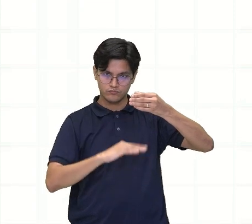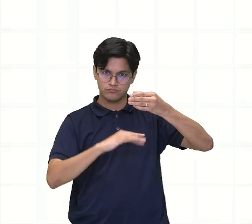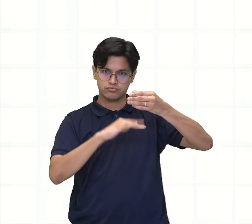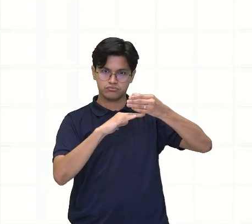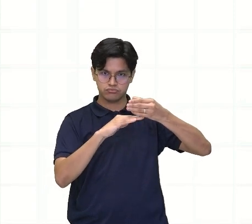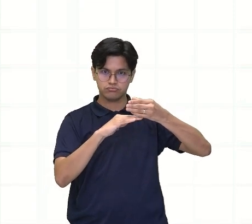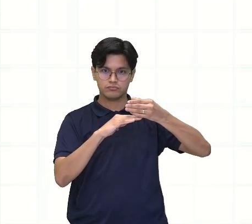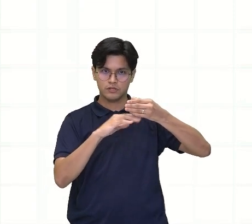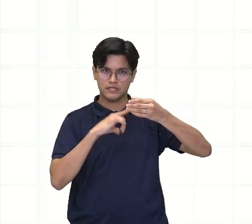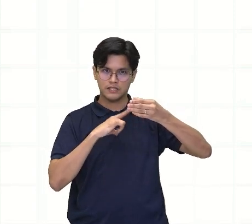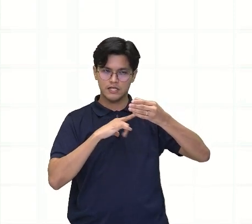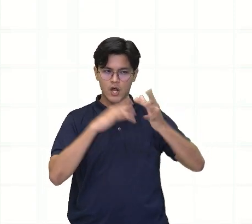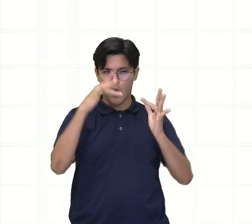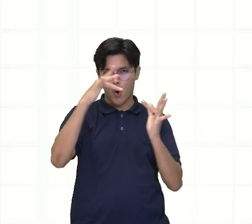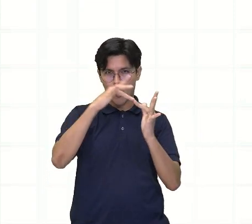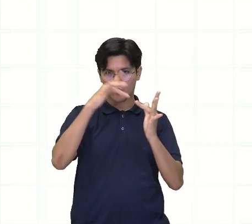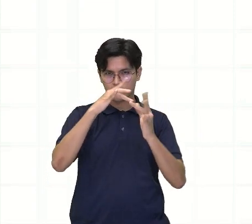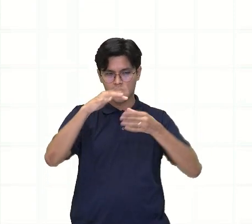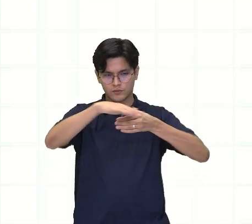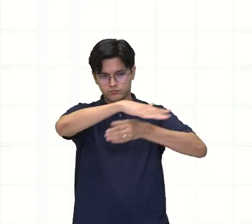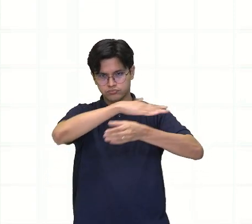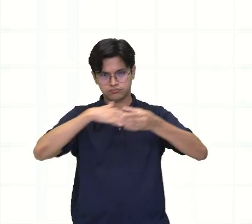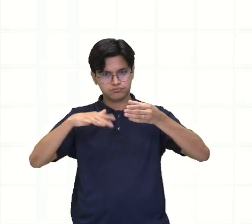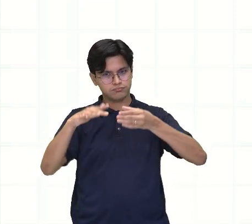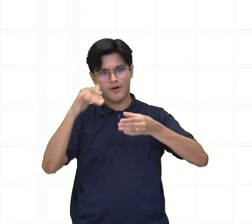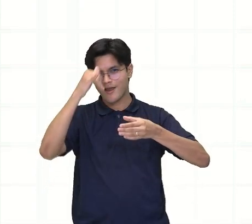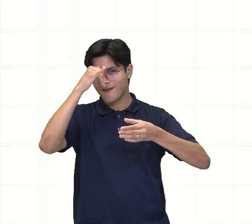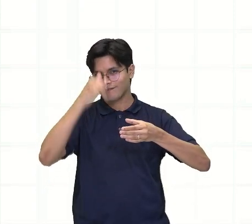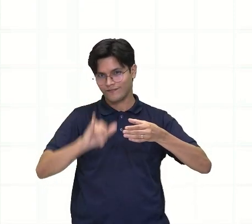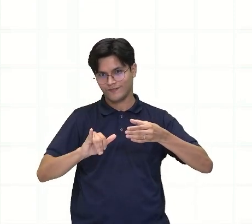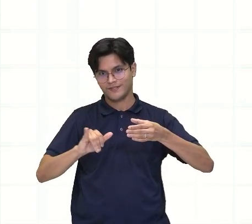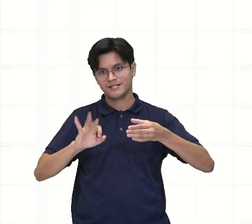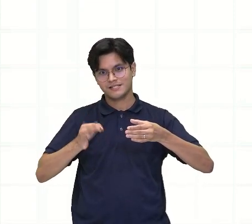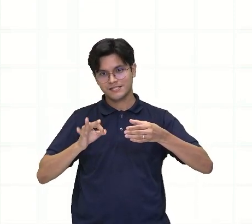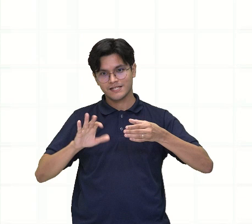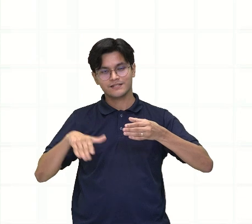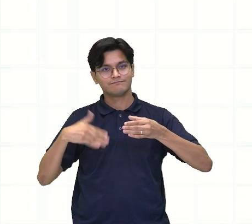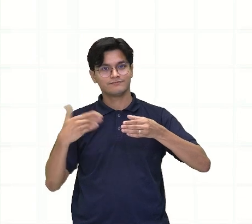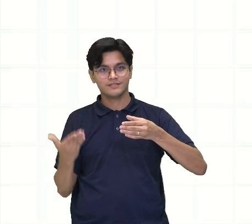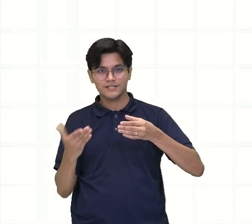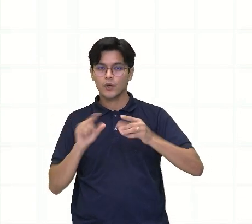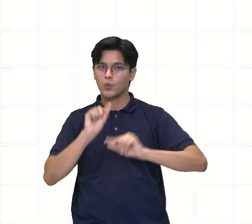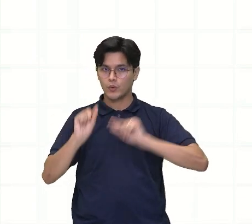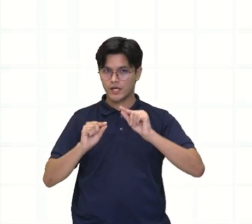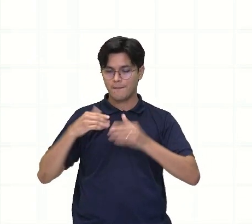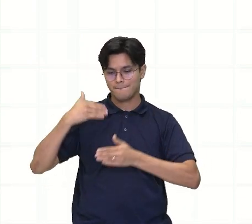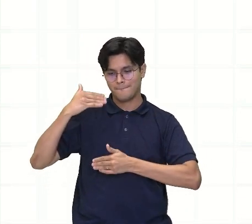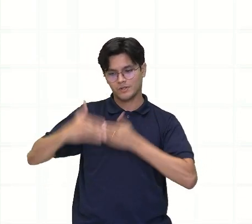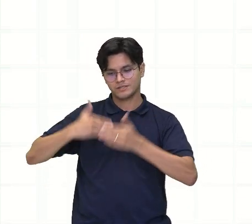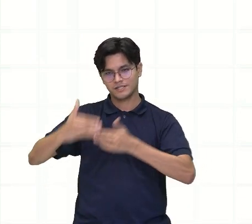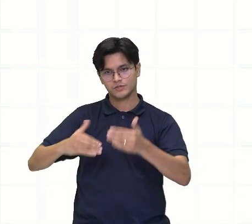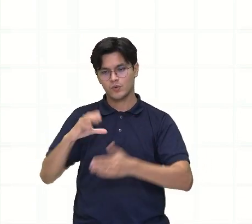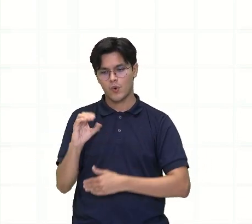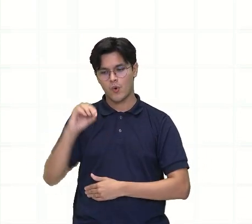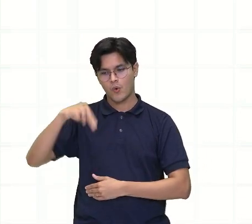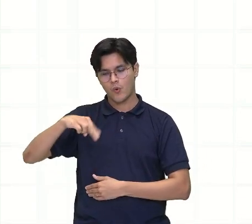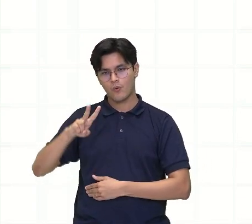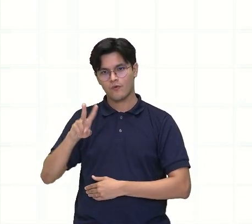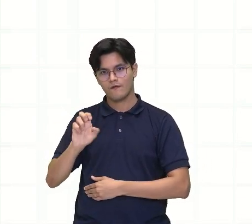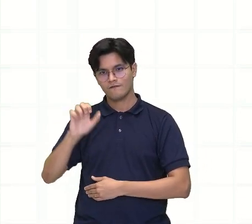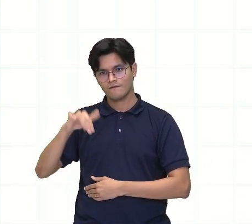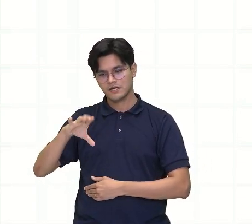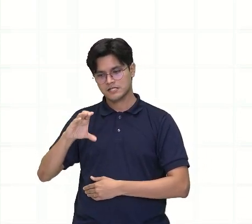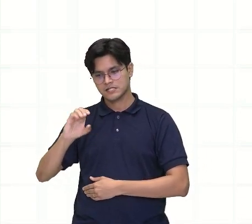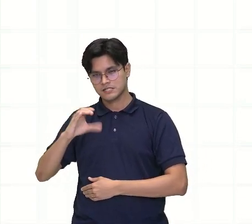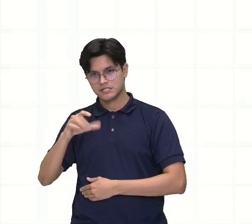ali interferência no processo de convenção, certo? E nós